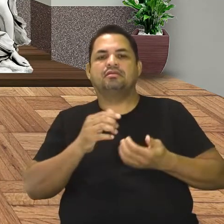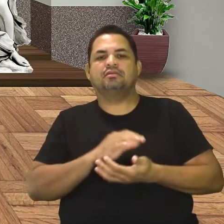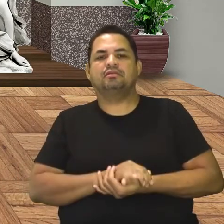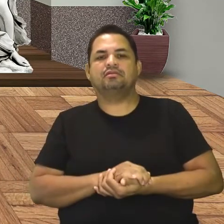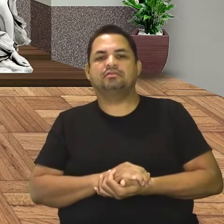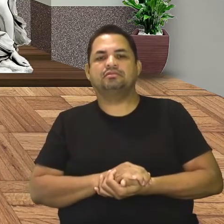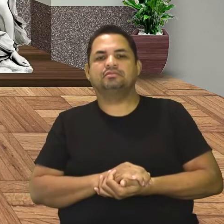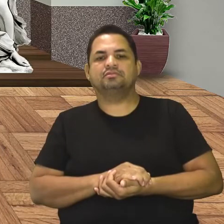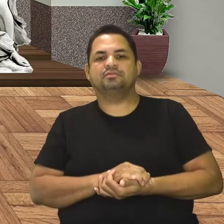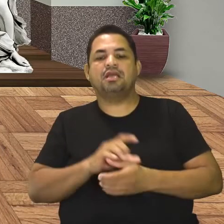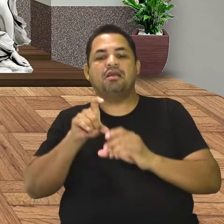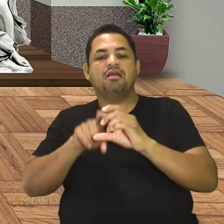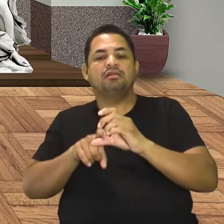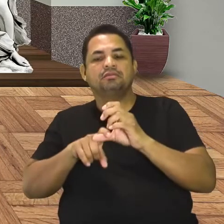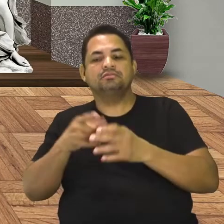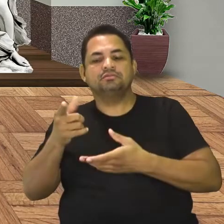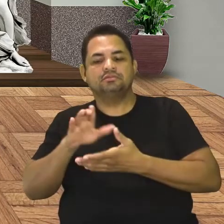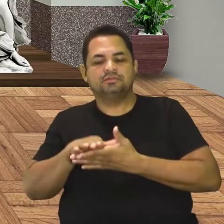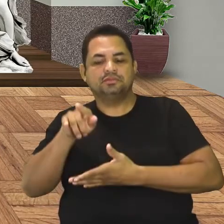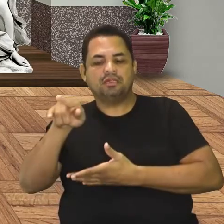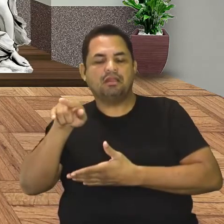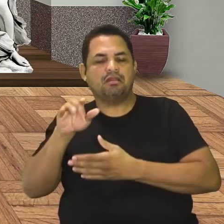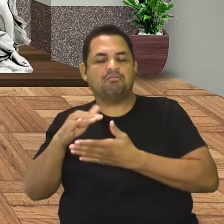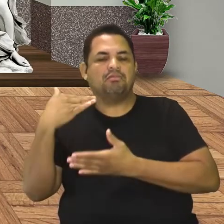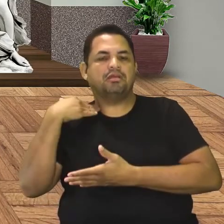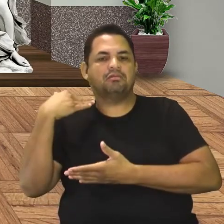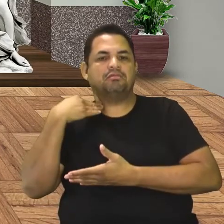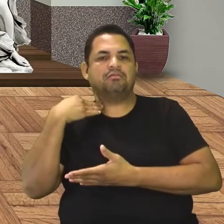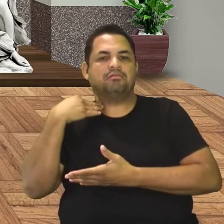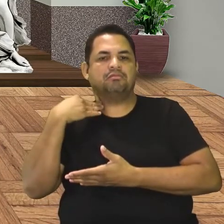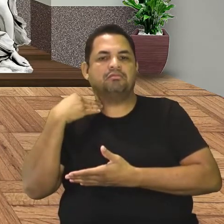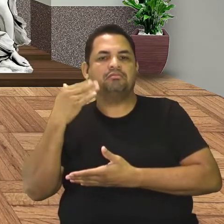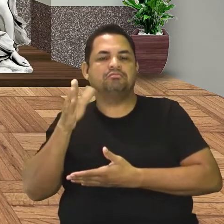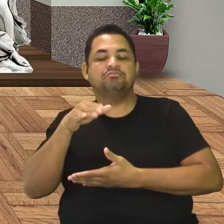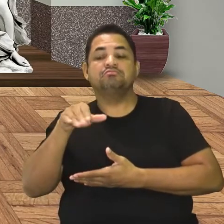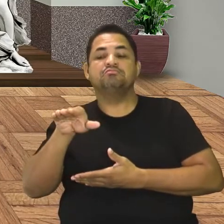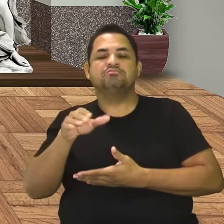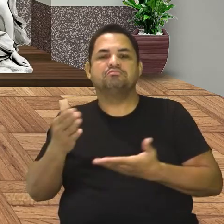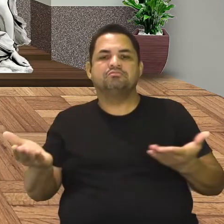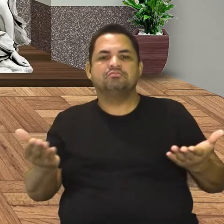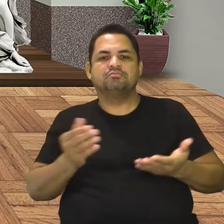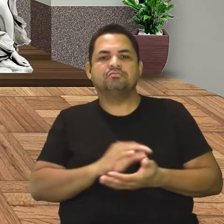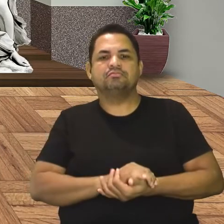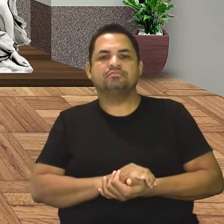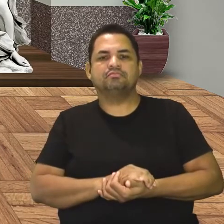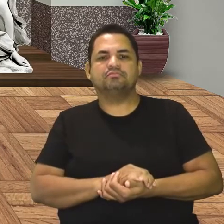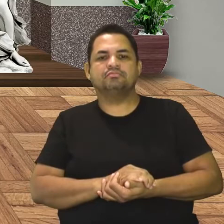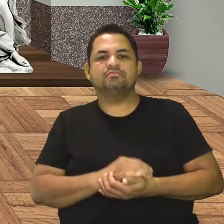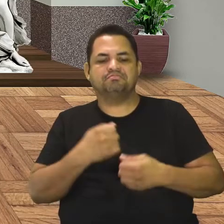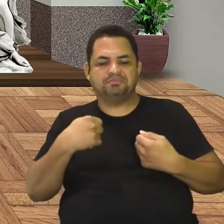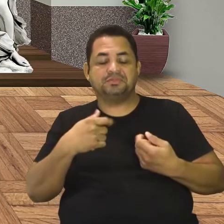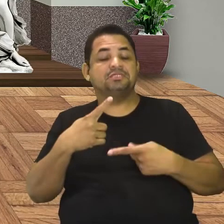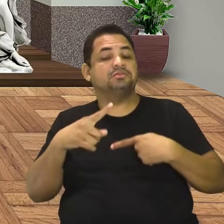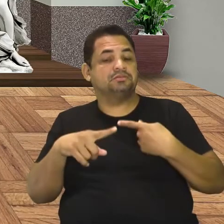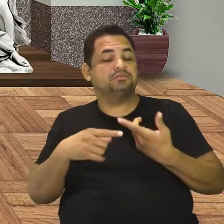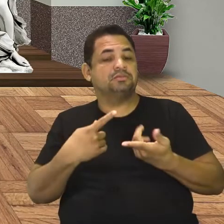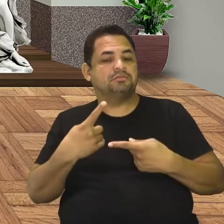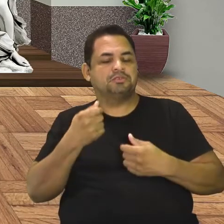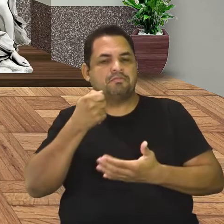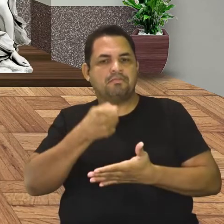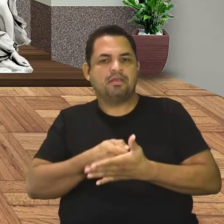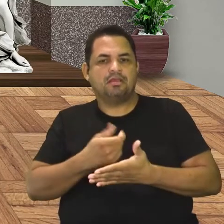E a dívida ficasse no banco. A dívida ficasse lá. A dívida ela precisa ser paga,